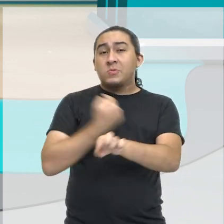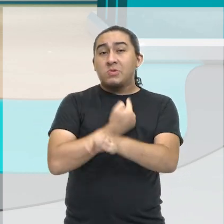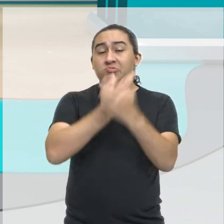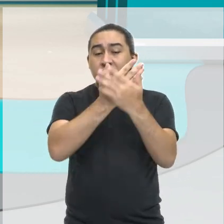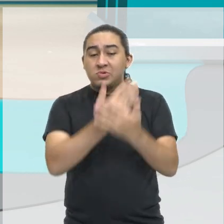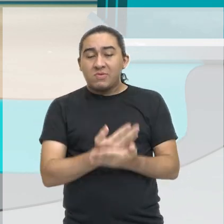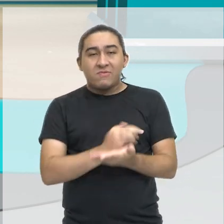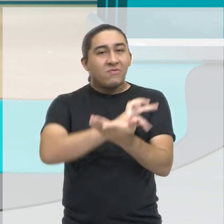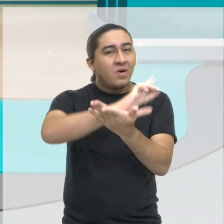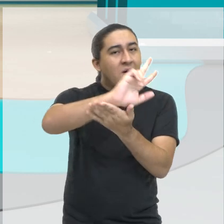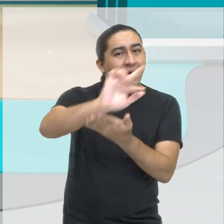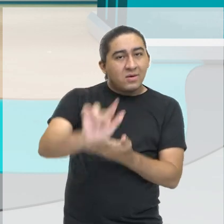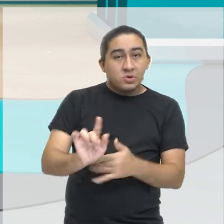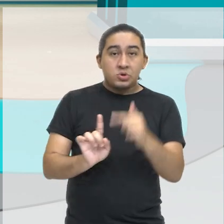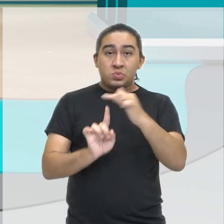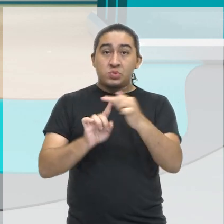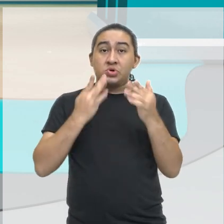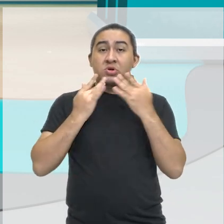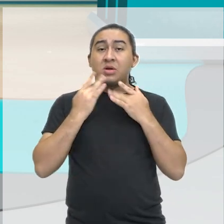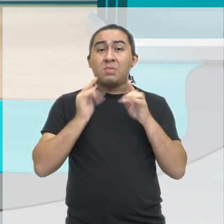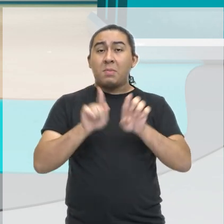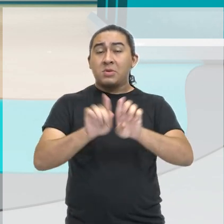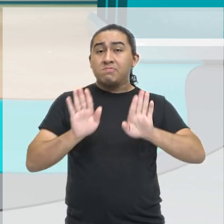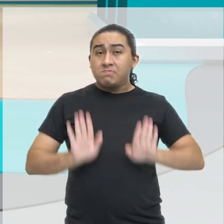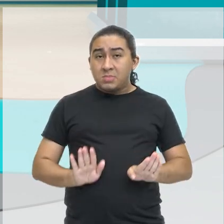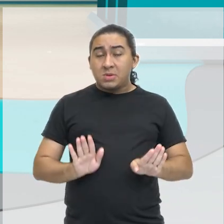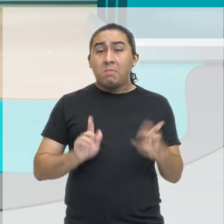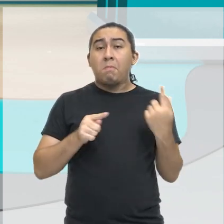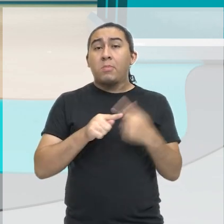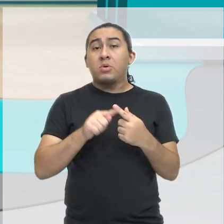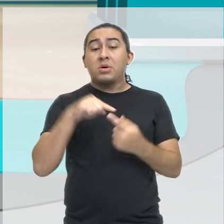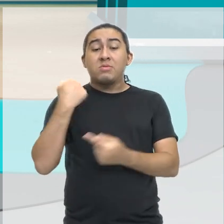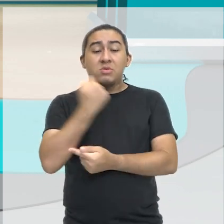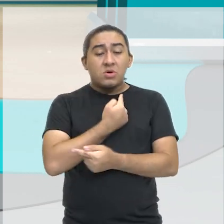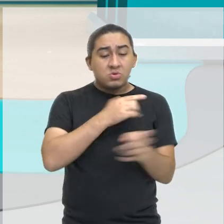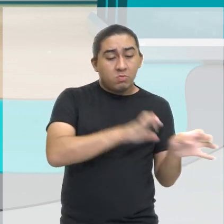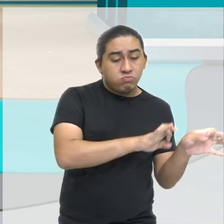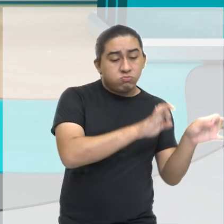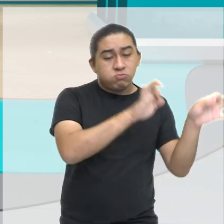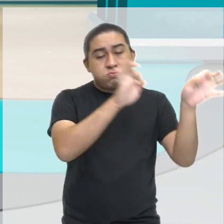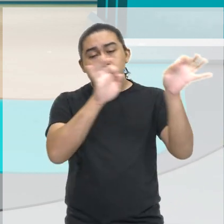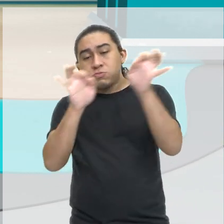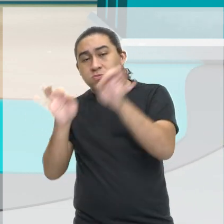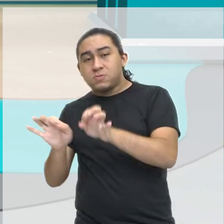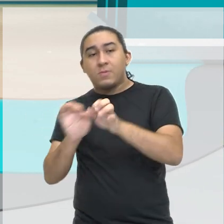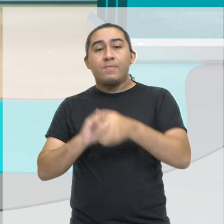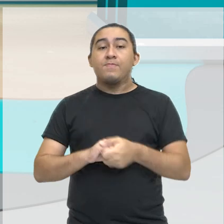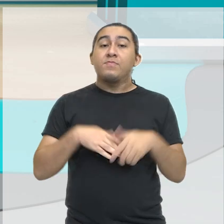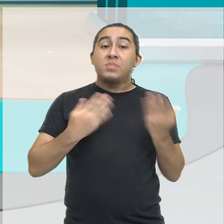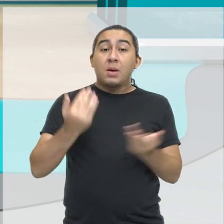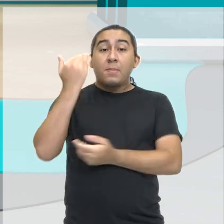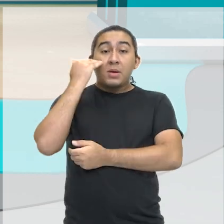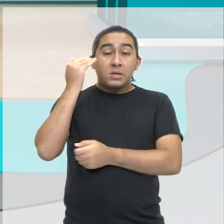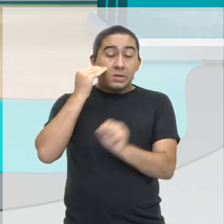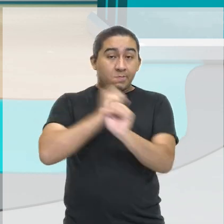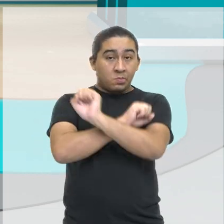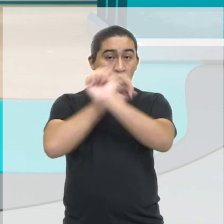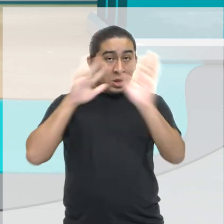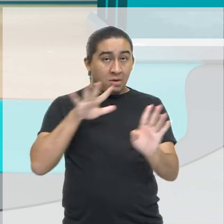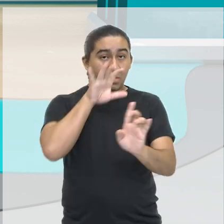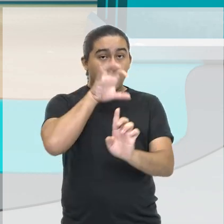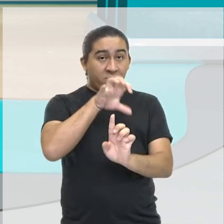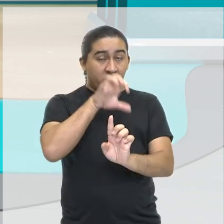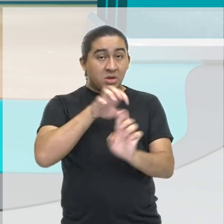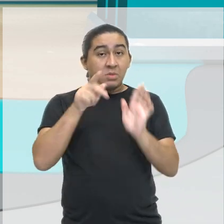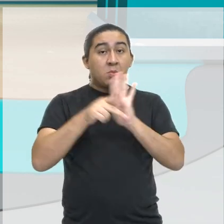vimos diferentes estilos, certo? Então, mas por que fizemos essa viagem? Então, para